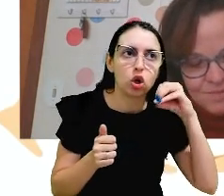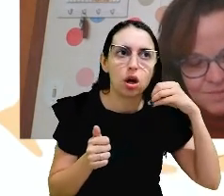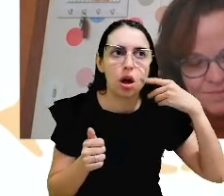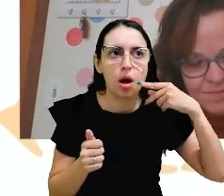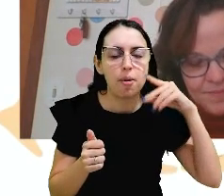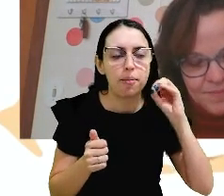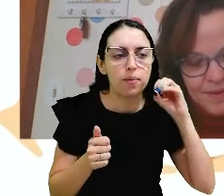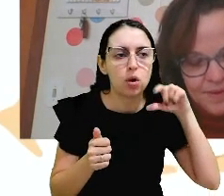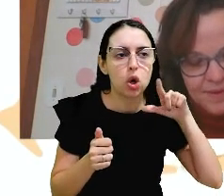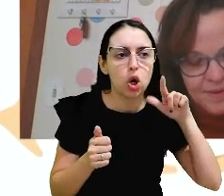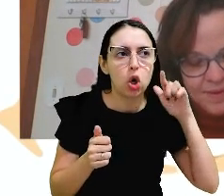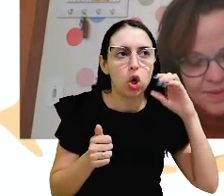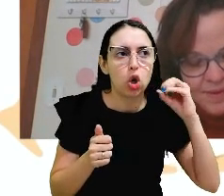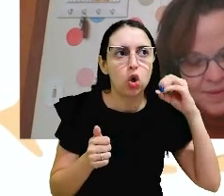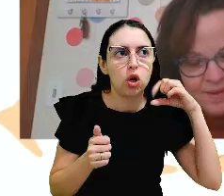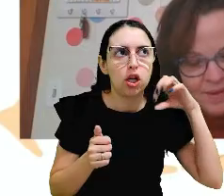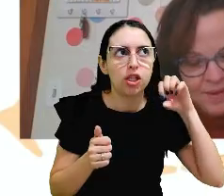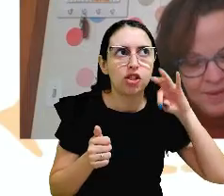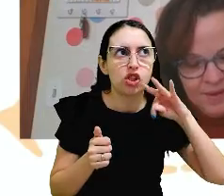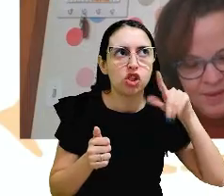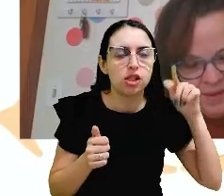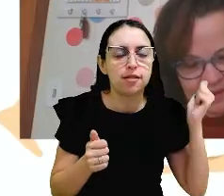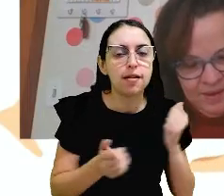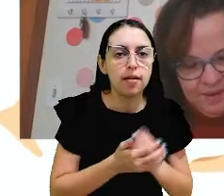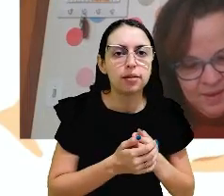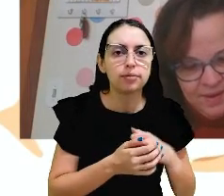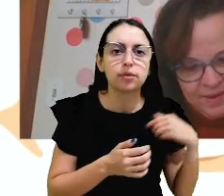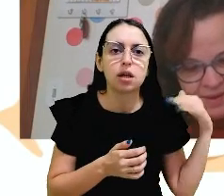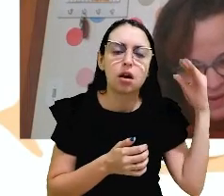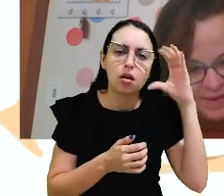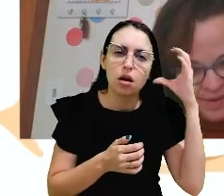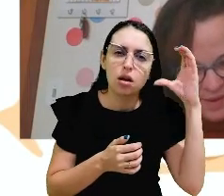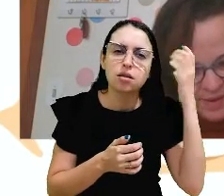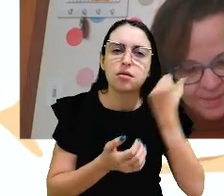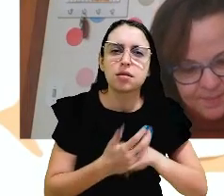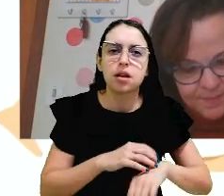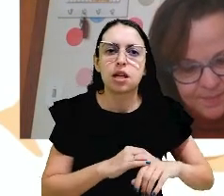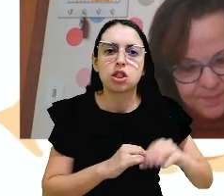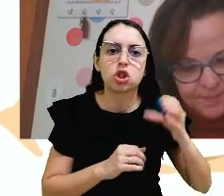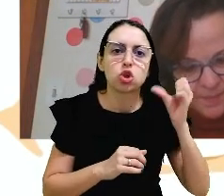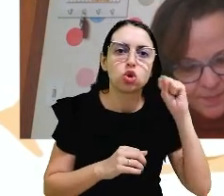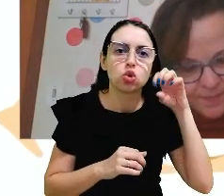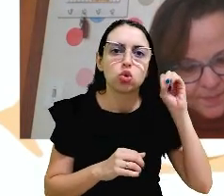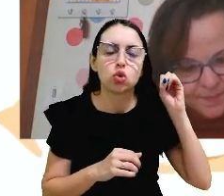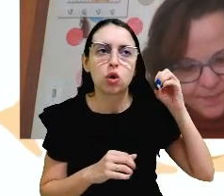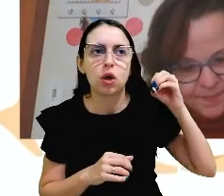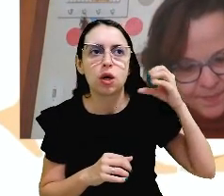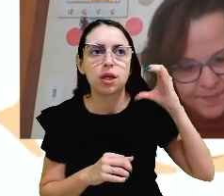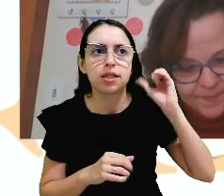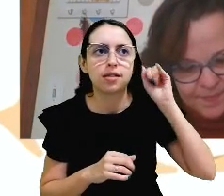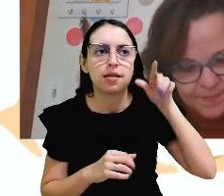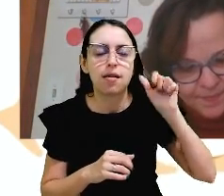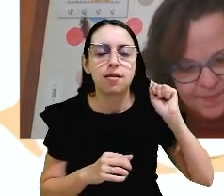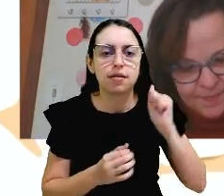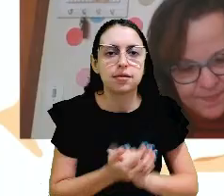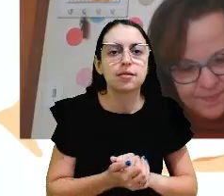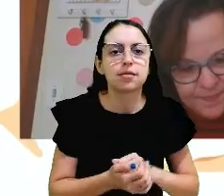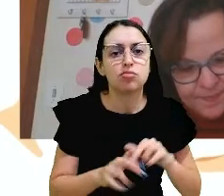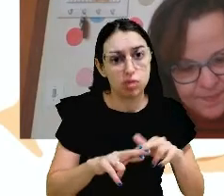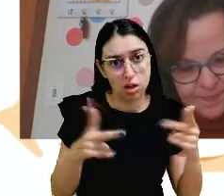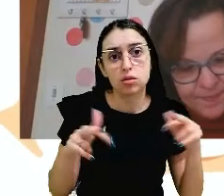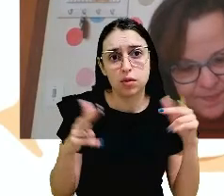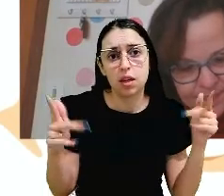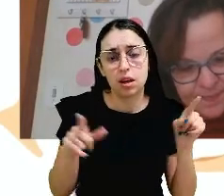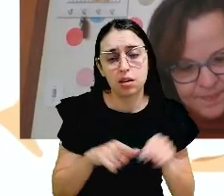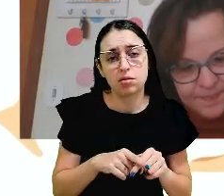e é um outro campo de discussão, digamos assim, mas eu acho que a gente tem muito o que conversar.